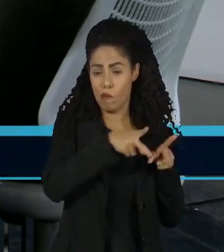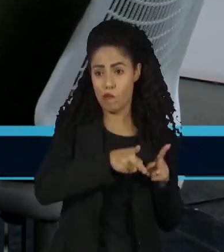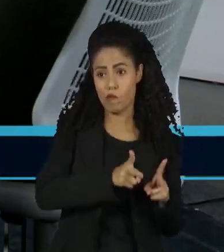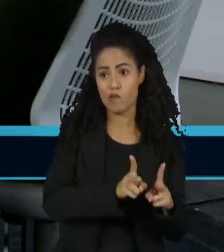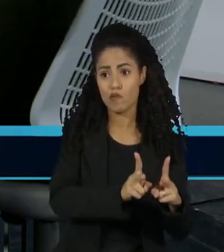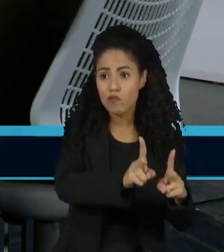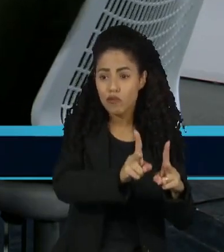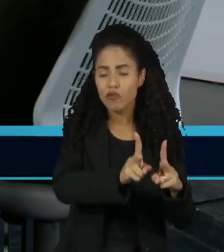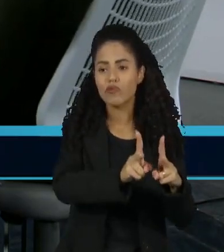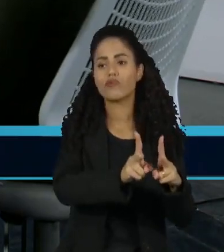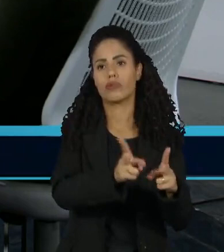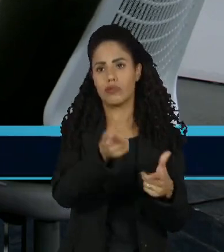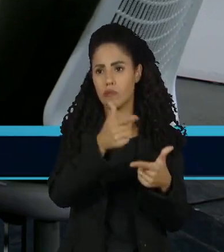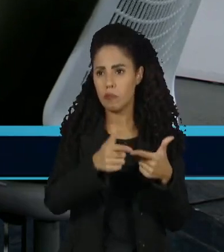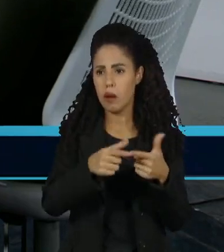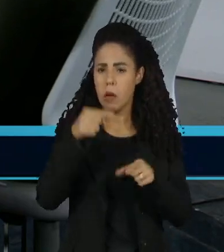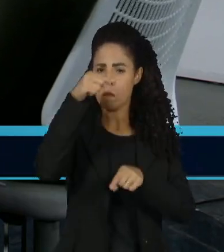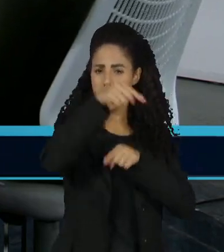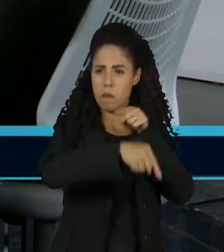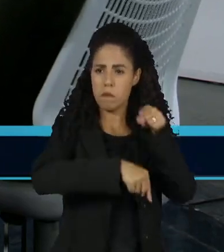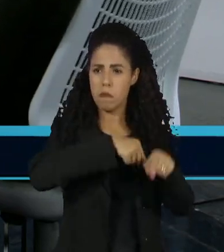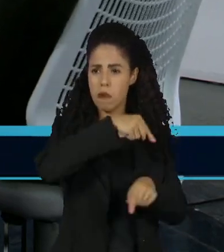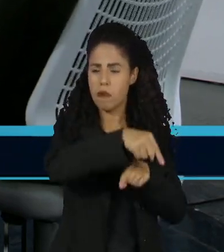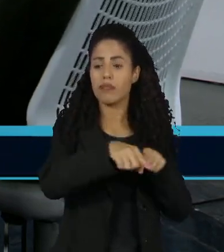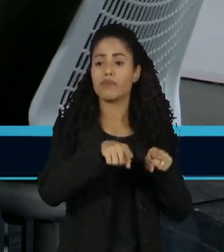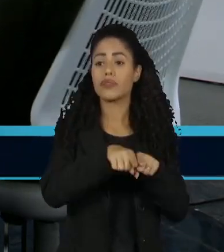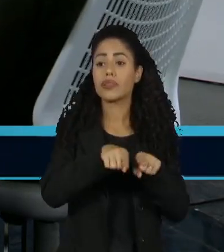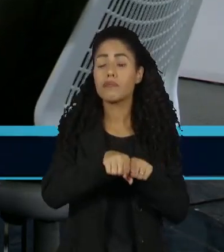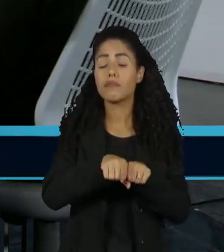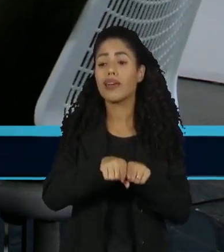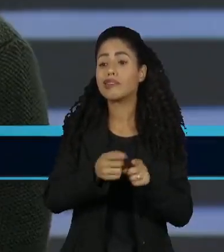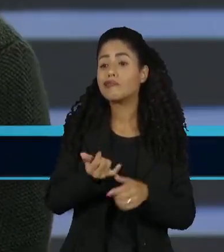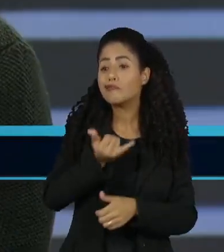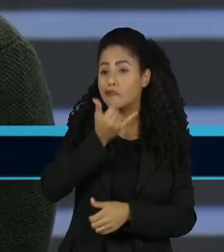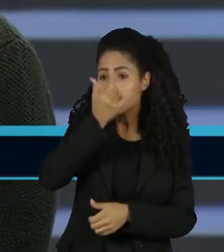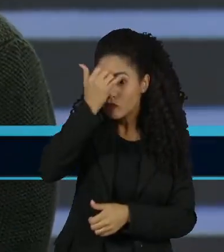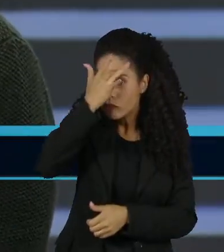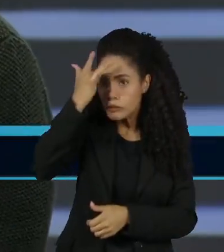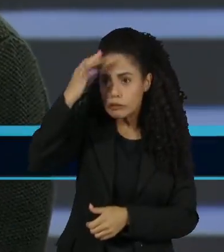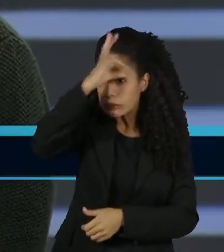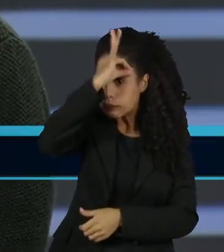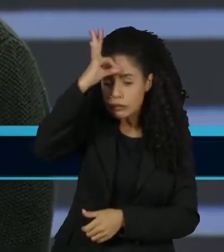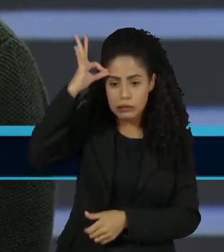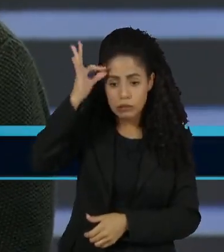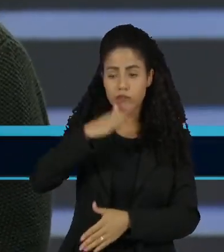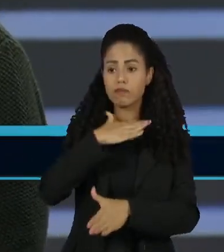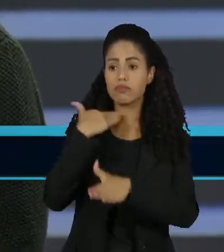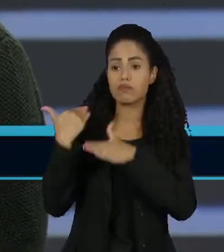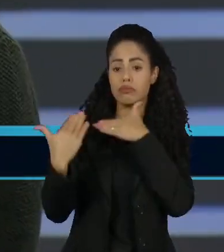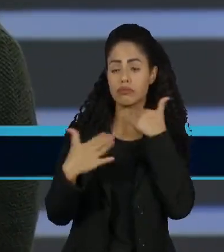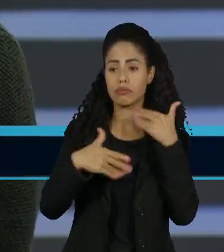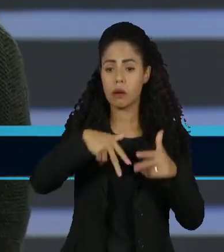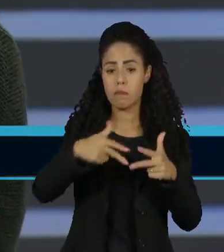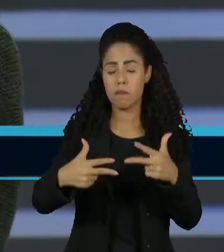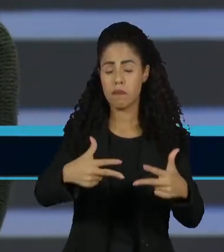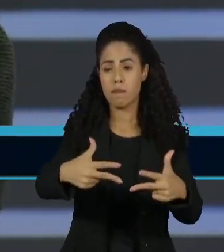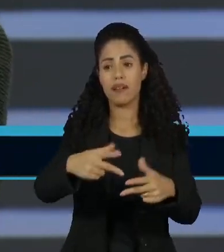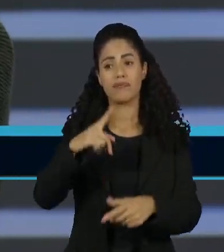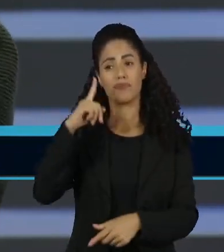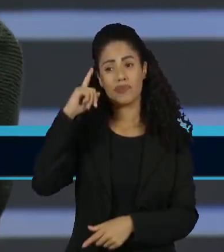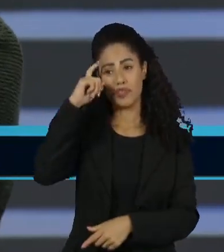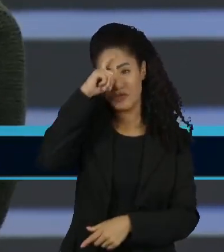são incursões da artilharia, um número de vítimas maior, é difícil sustentar